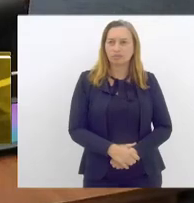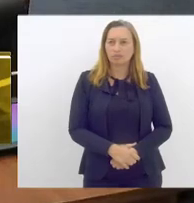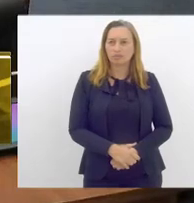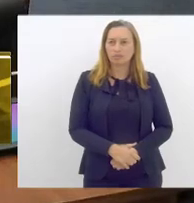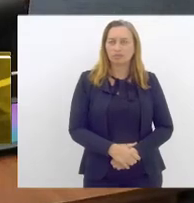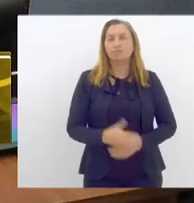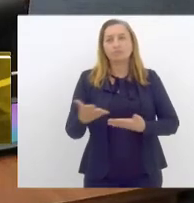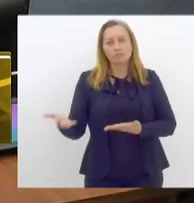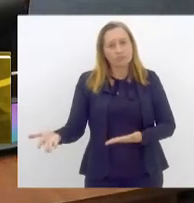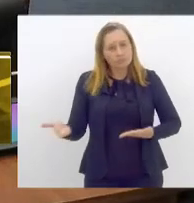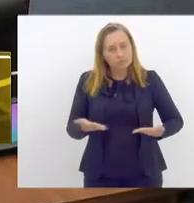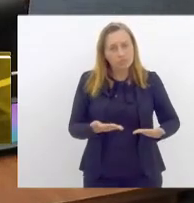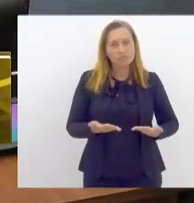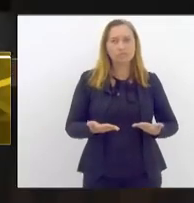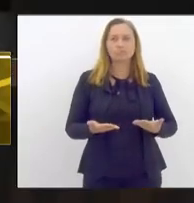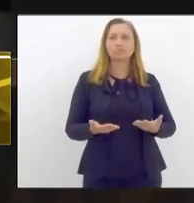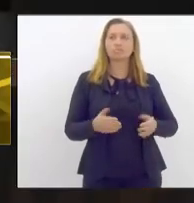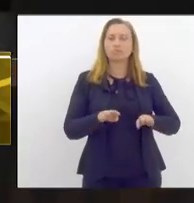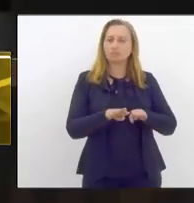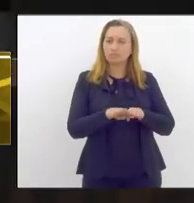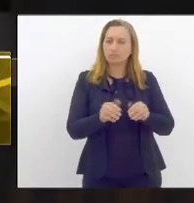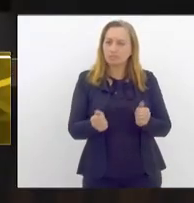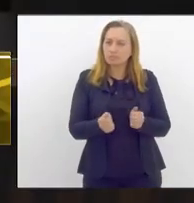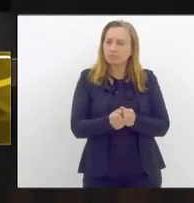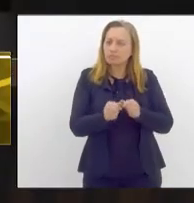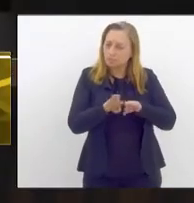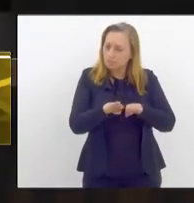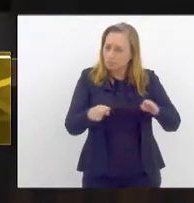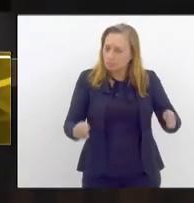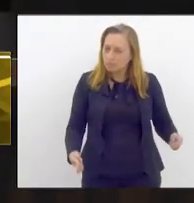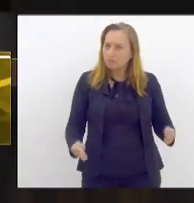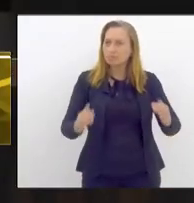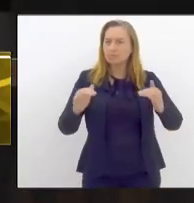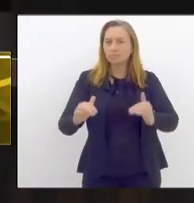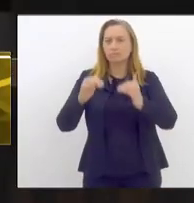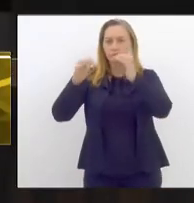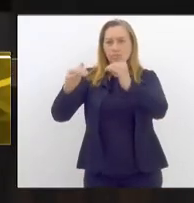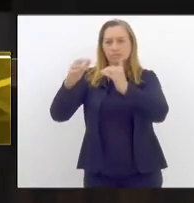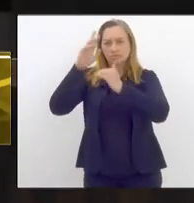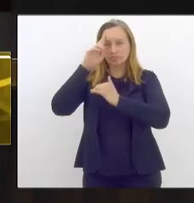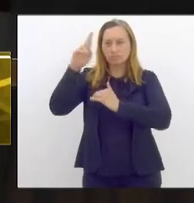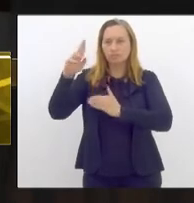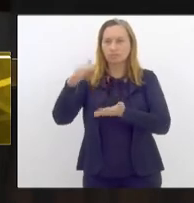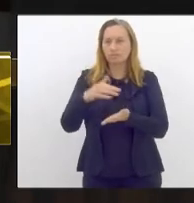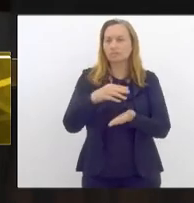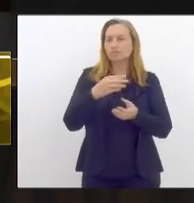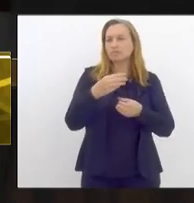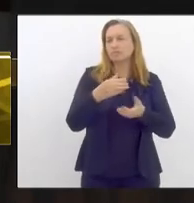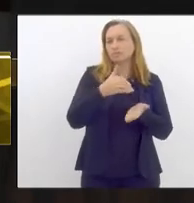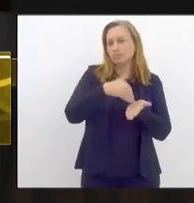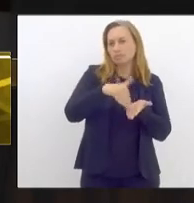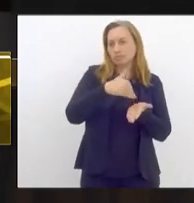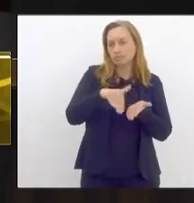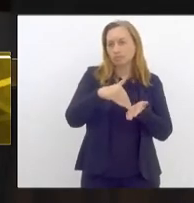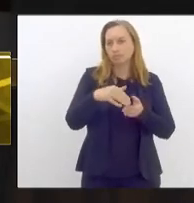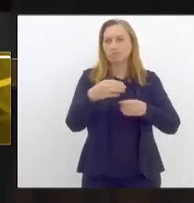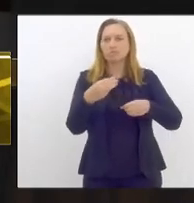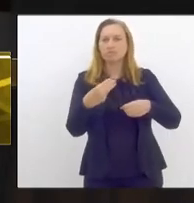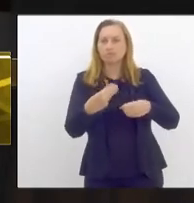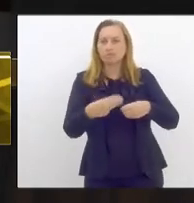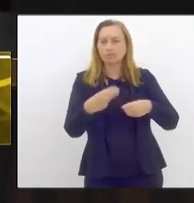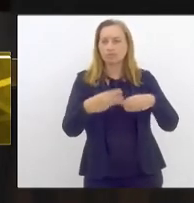convido ainda para compor esta mesa o Excelentíssimo Senhor secretário municipal de turismo da cidade do Rio de